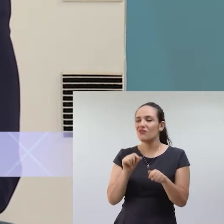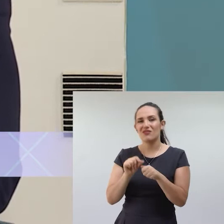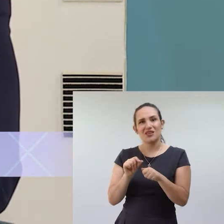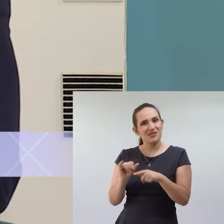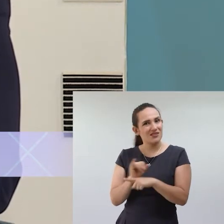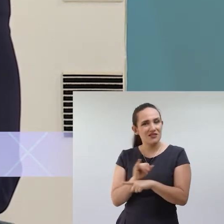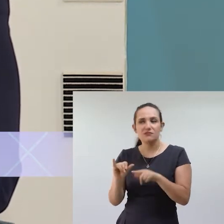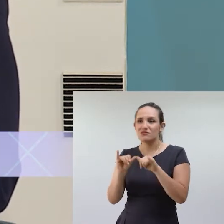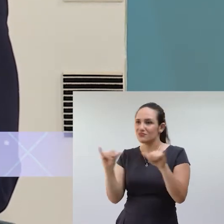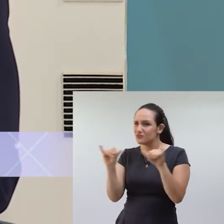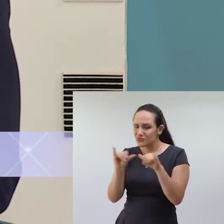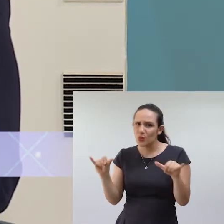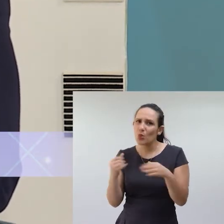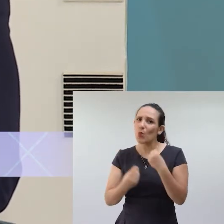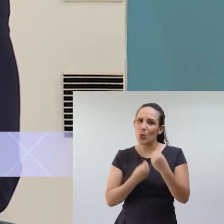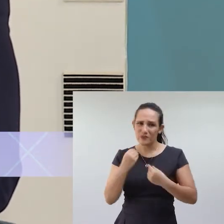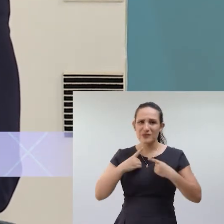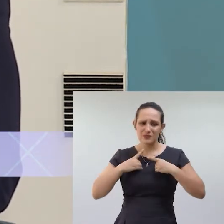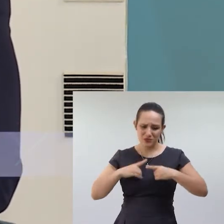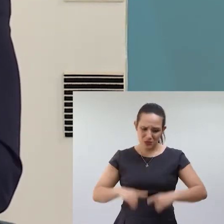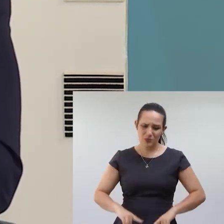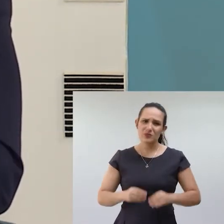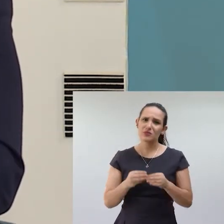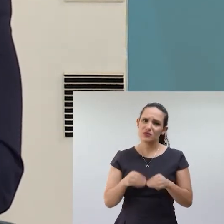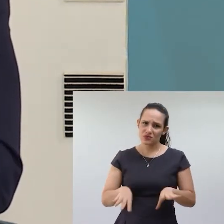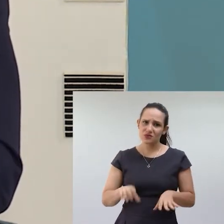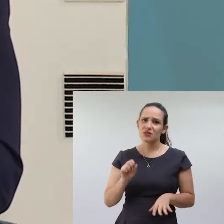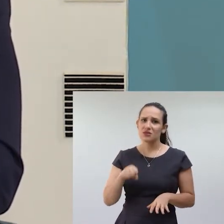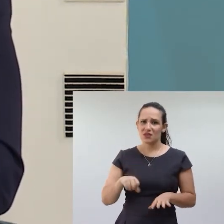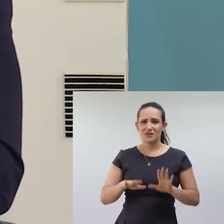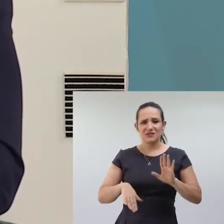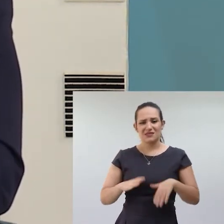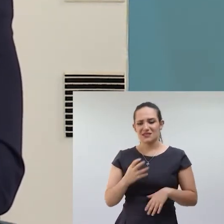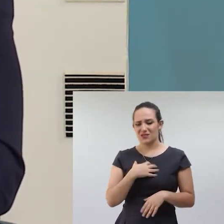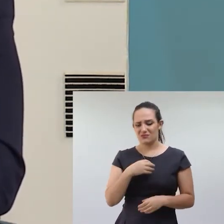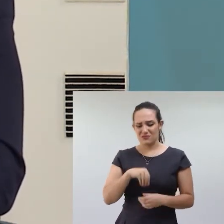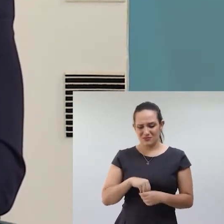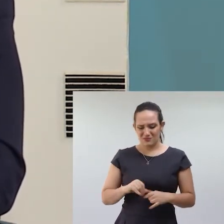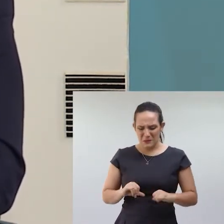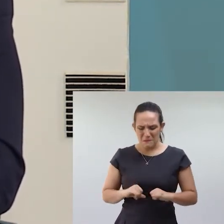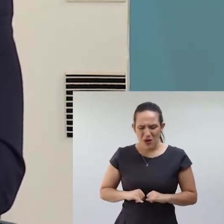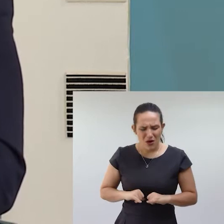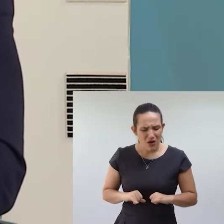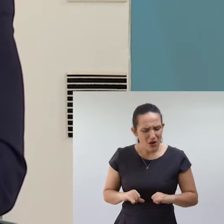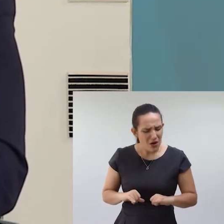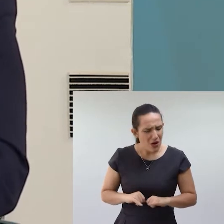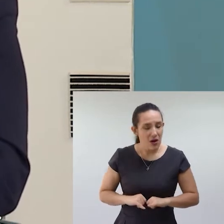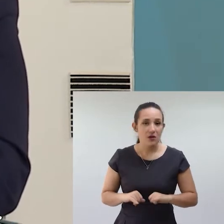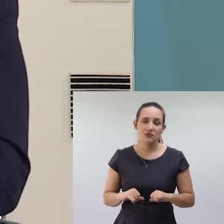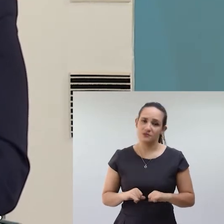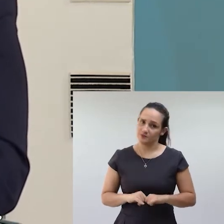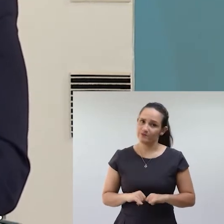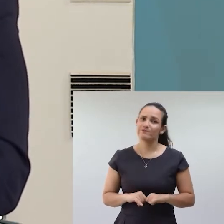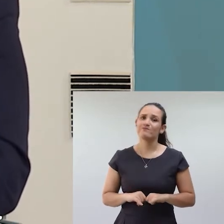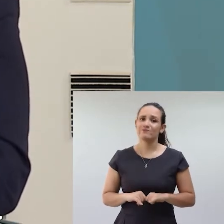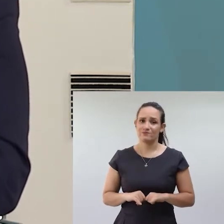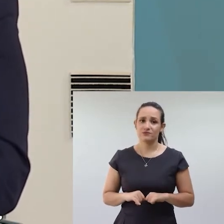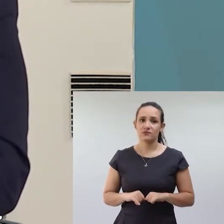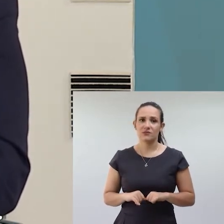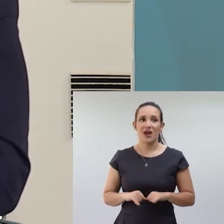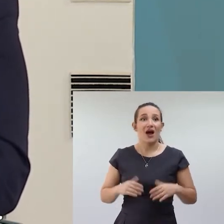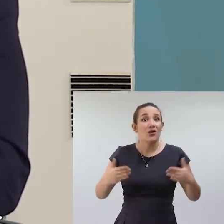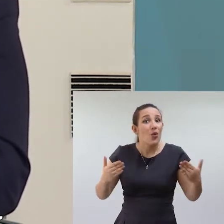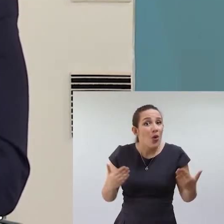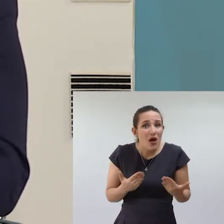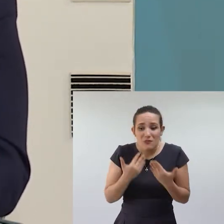a população sobre o mal, né, da depressão, que tem causado um sofrimento muito grande às